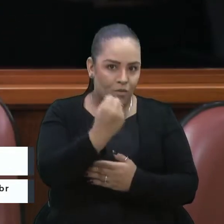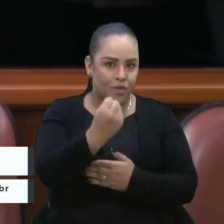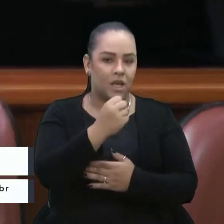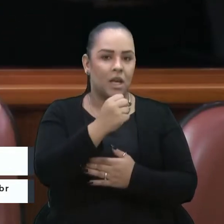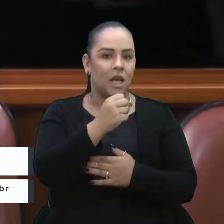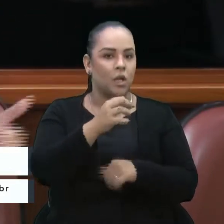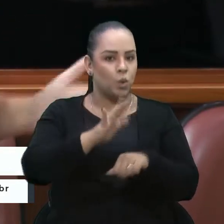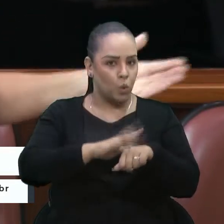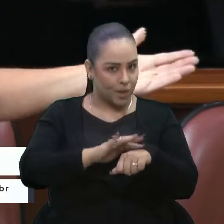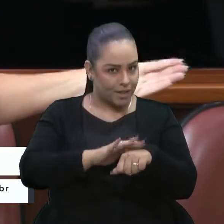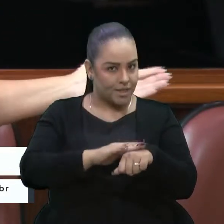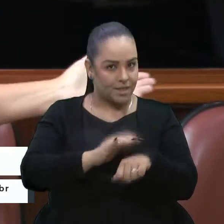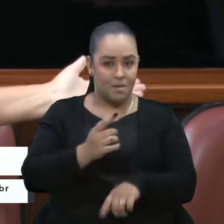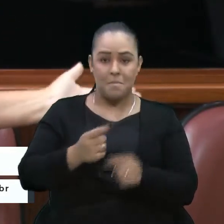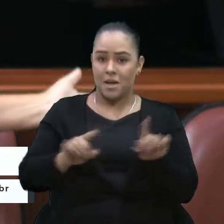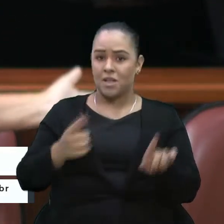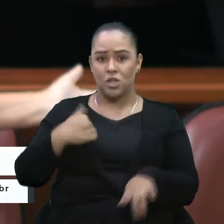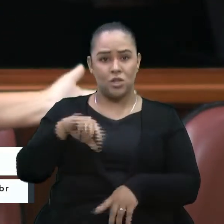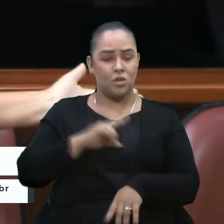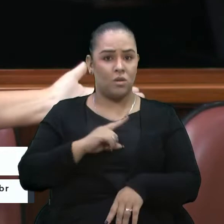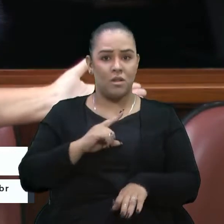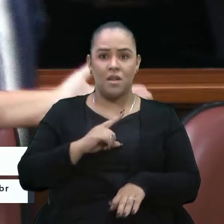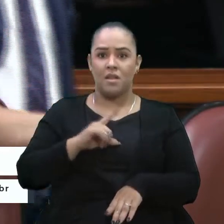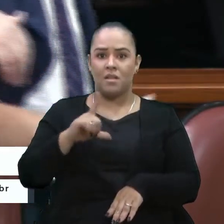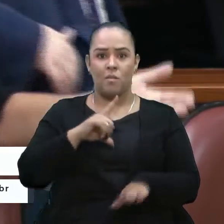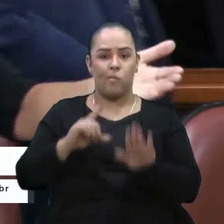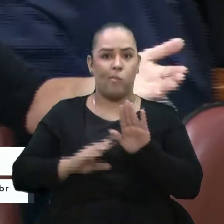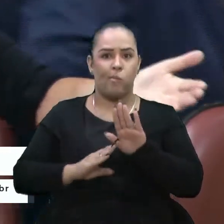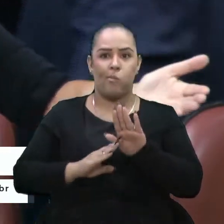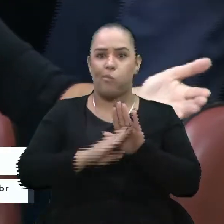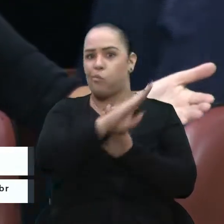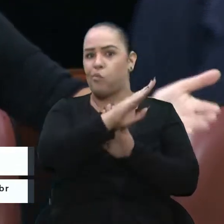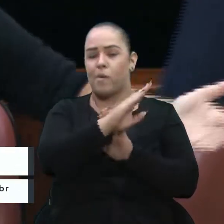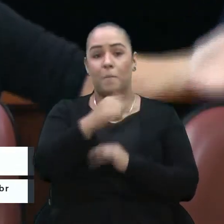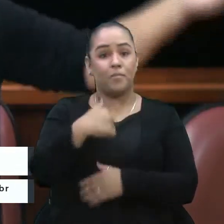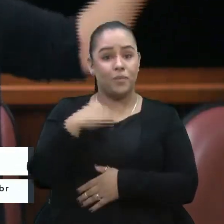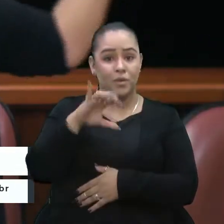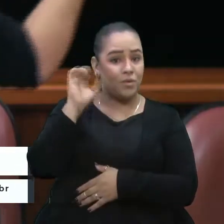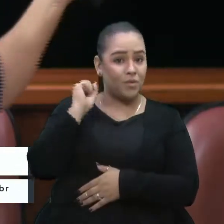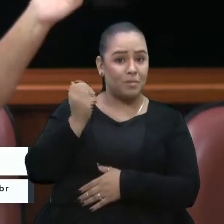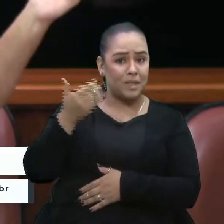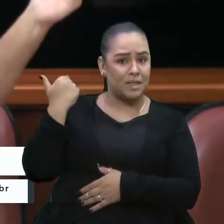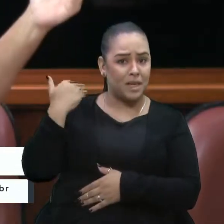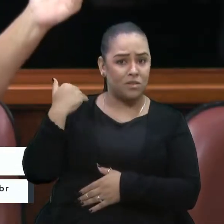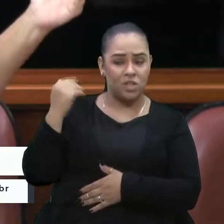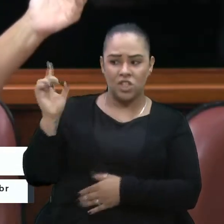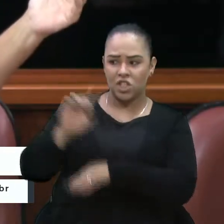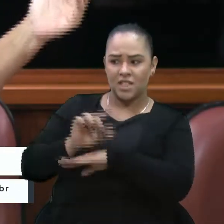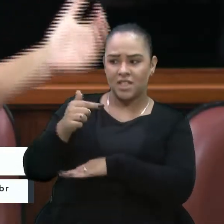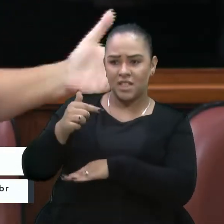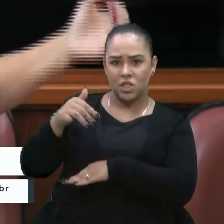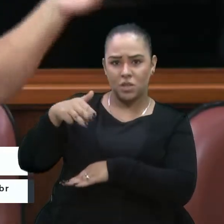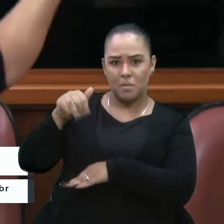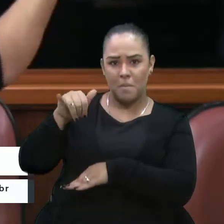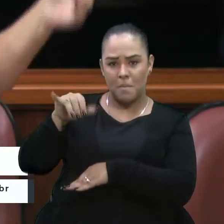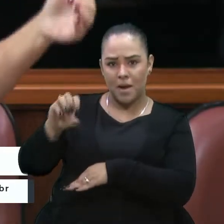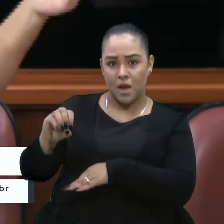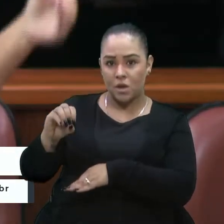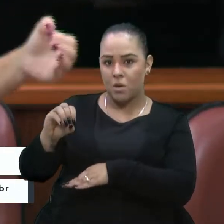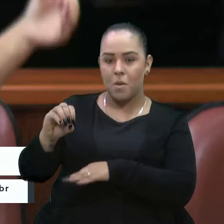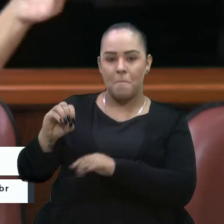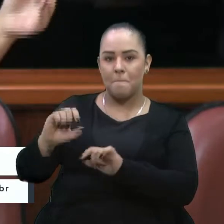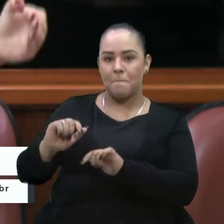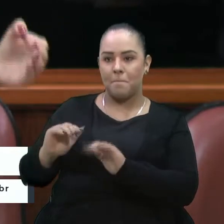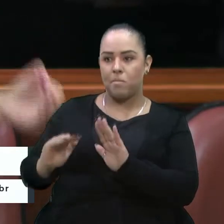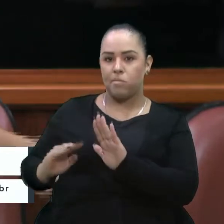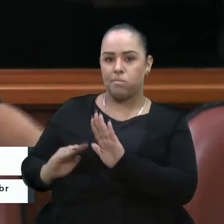qualquer maneira, nós estamos batendo o recorde. Eu ouvi outro dia, dia 7 de maio, tinha sido o maior